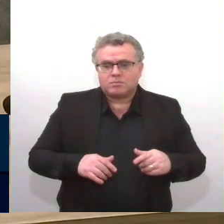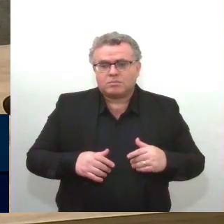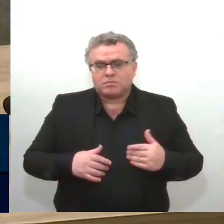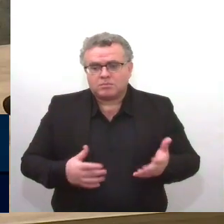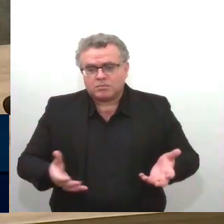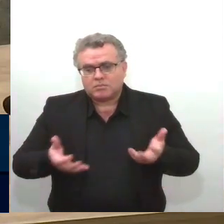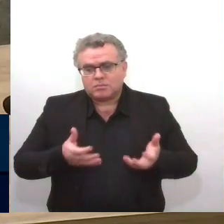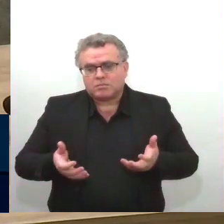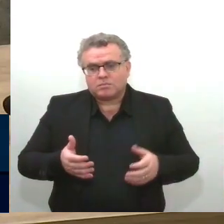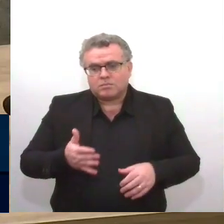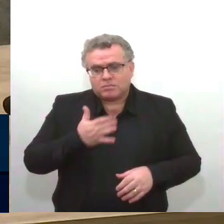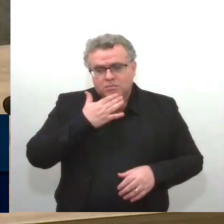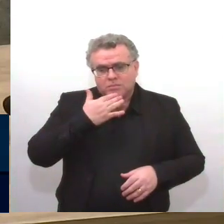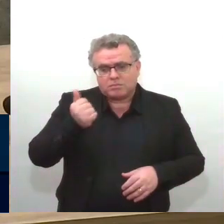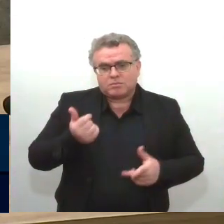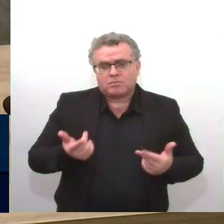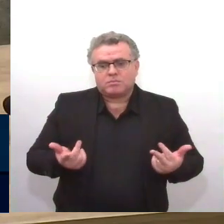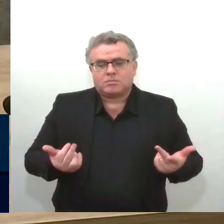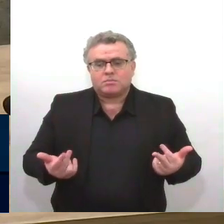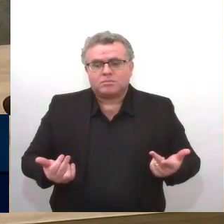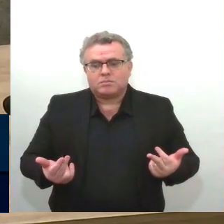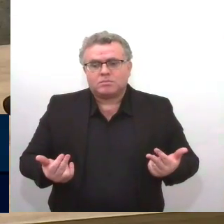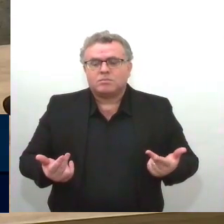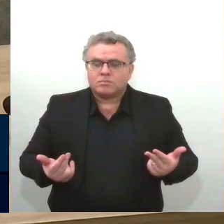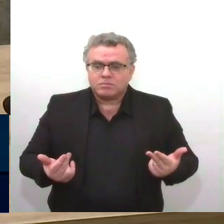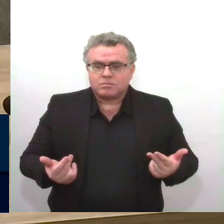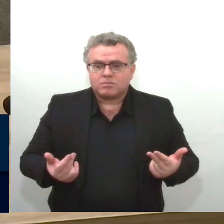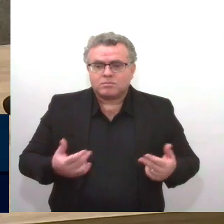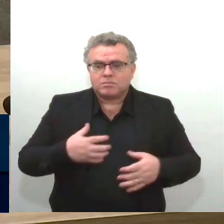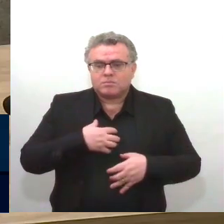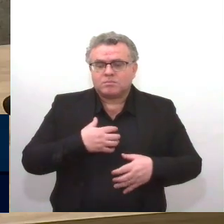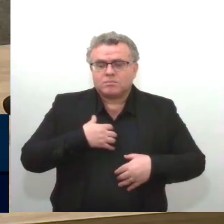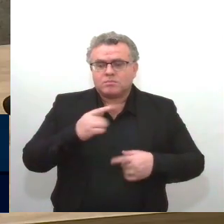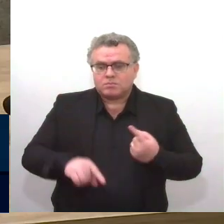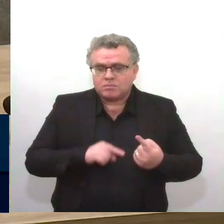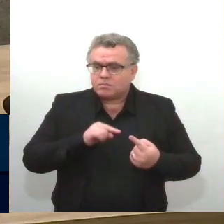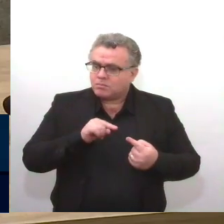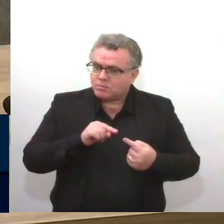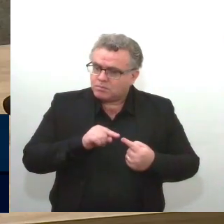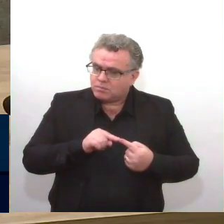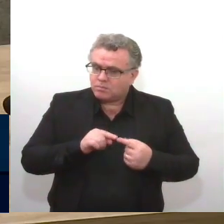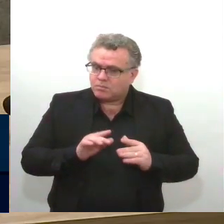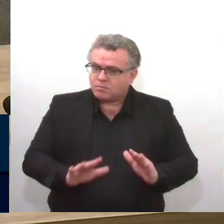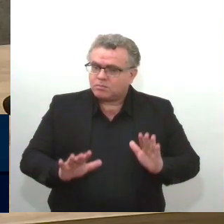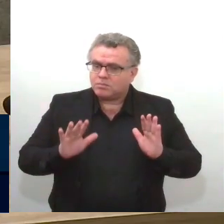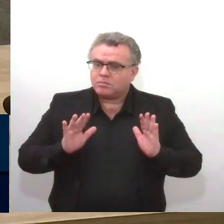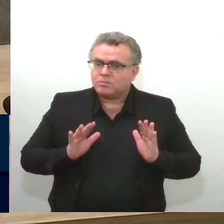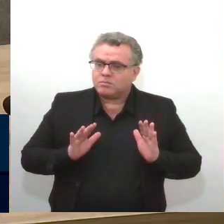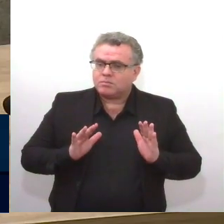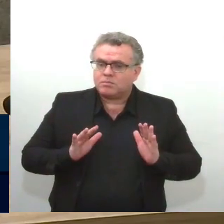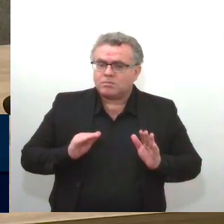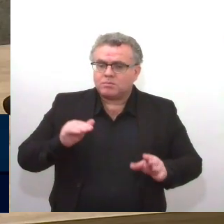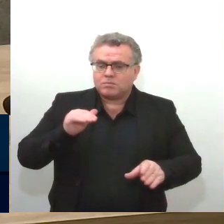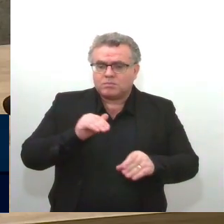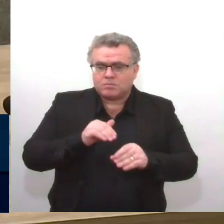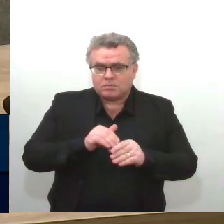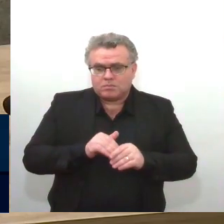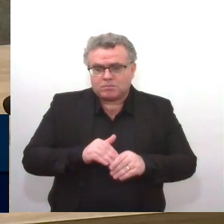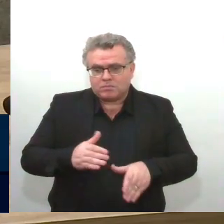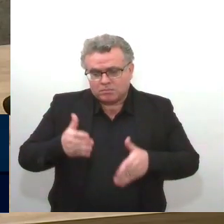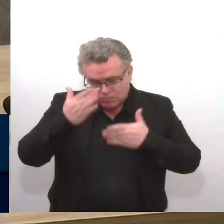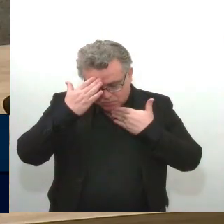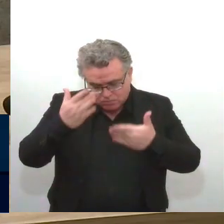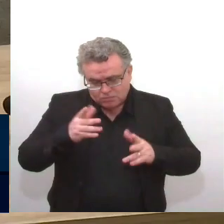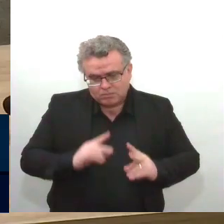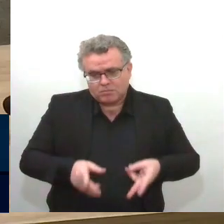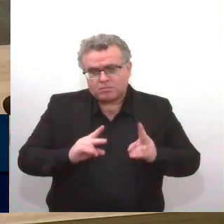todos de casa com o só objetivo e e votar e agradecer ao eleitorado por mais que que o